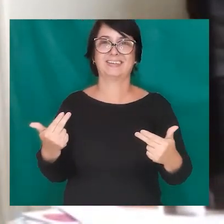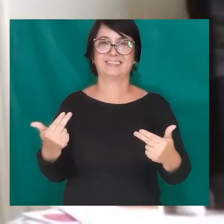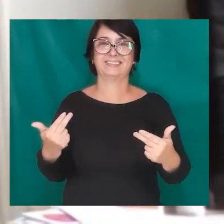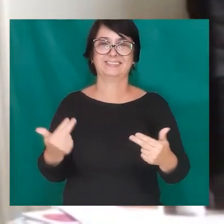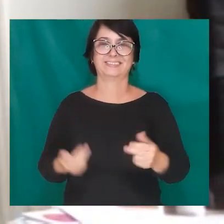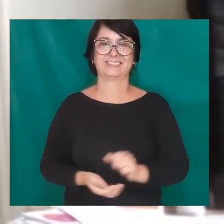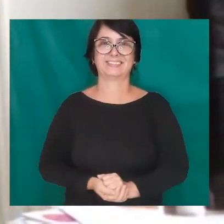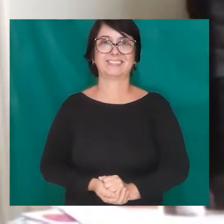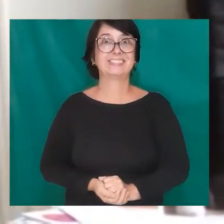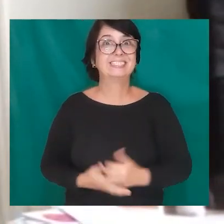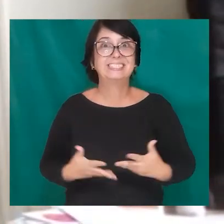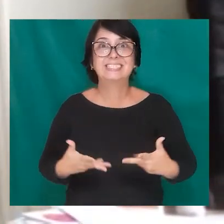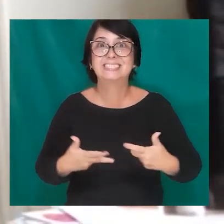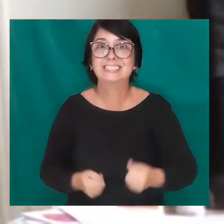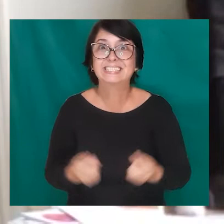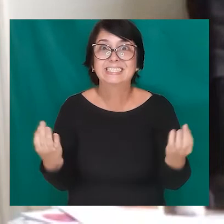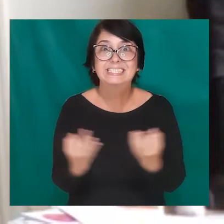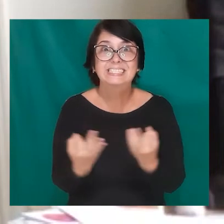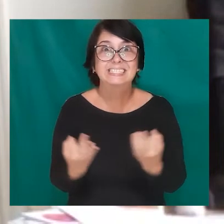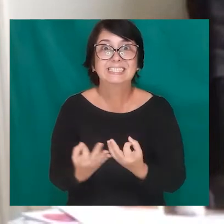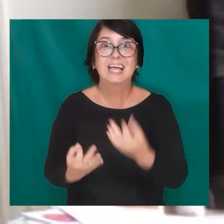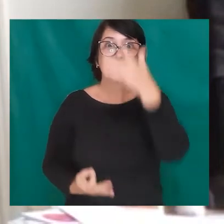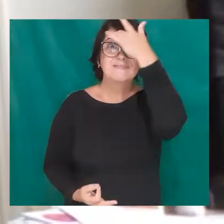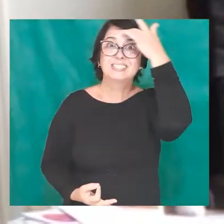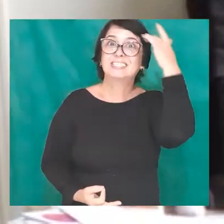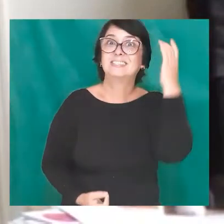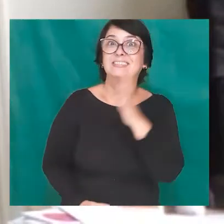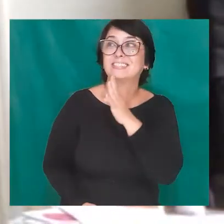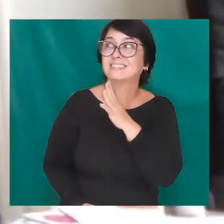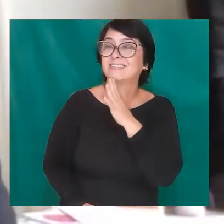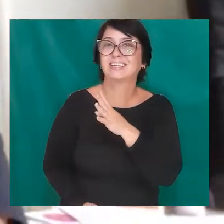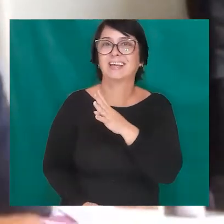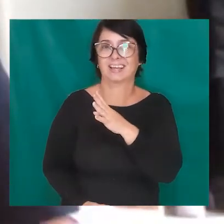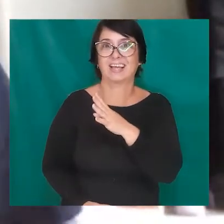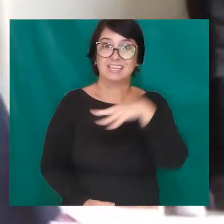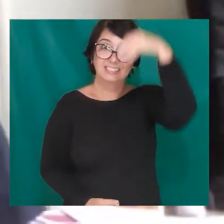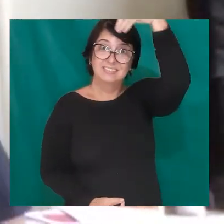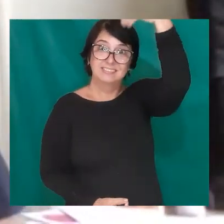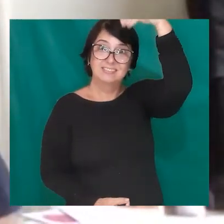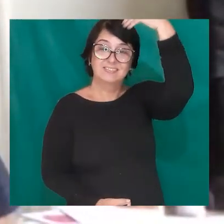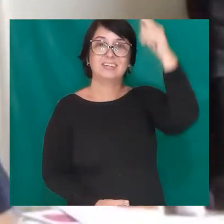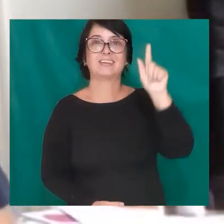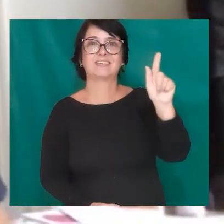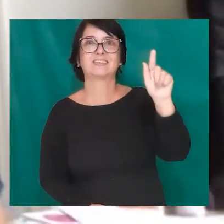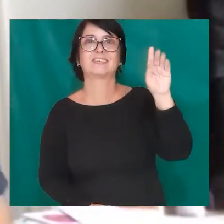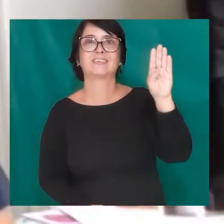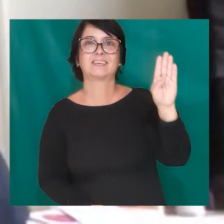São coisas incríveis que acontecem. As pessoas se conhecem lá. O Gabriel, por exemplo, sobrinho do